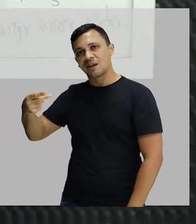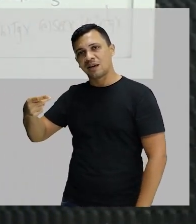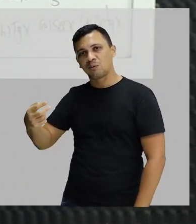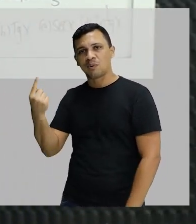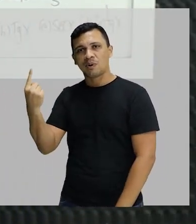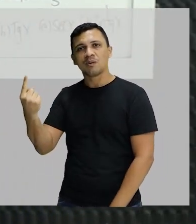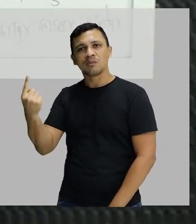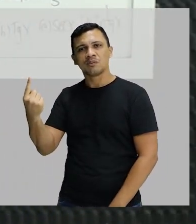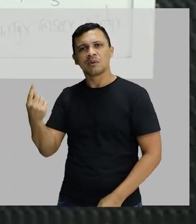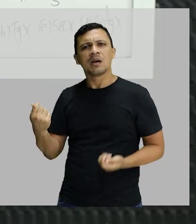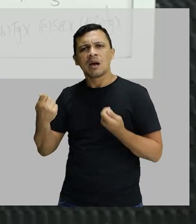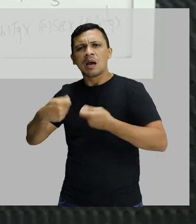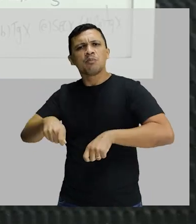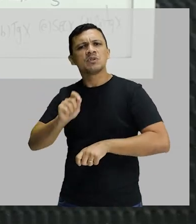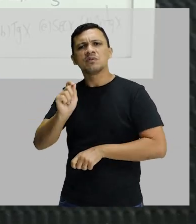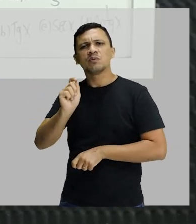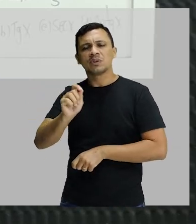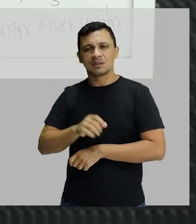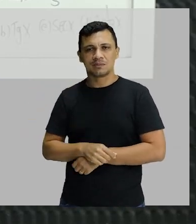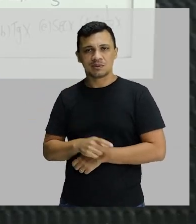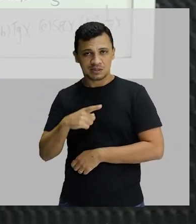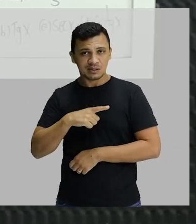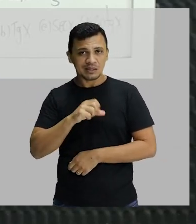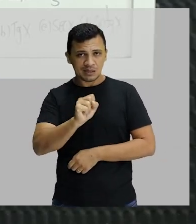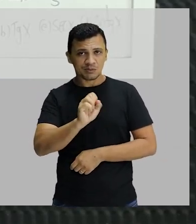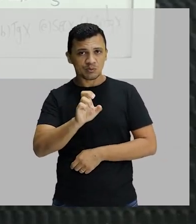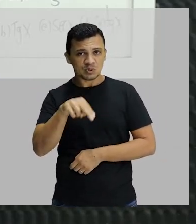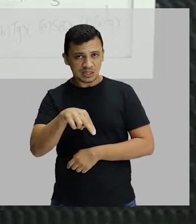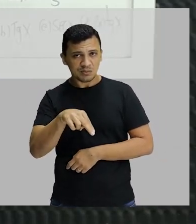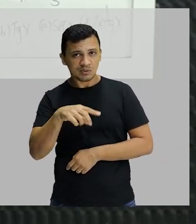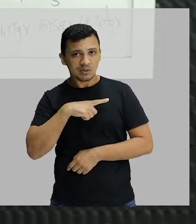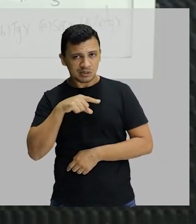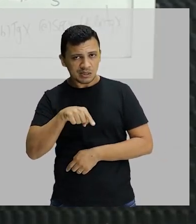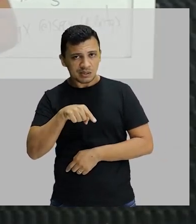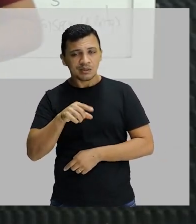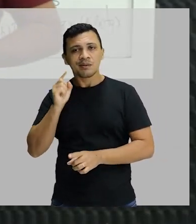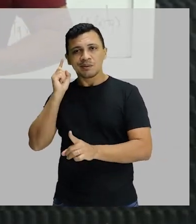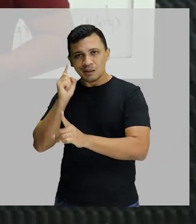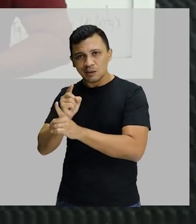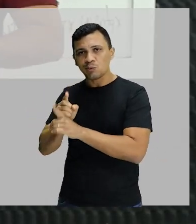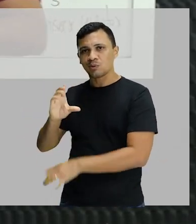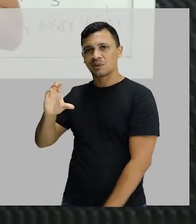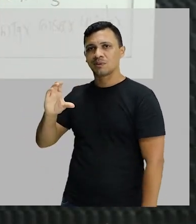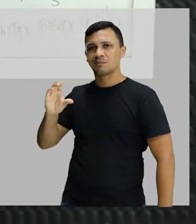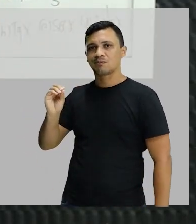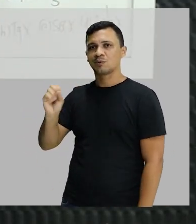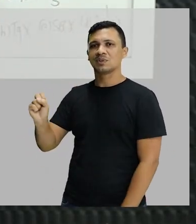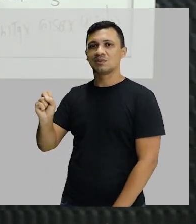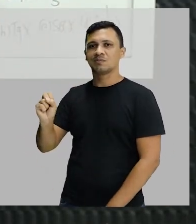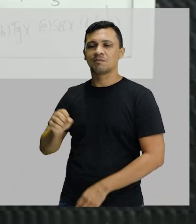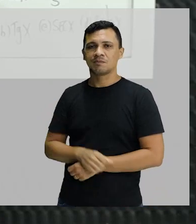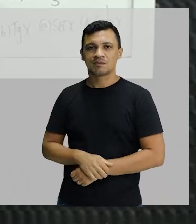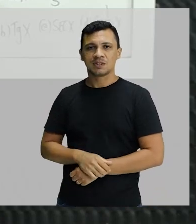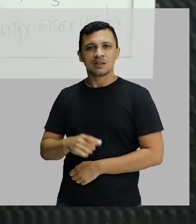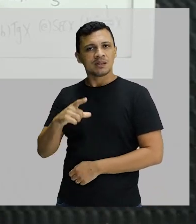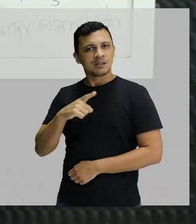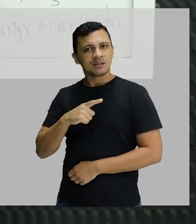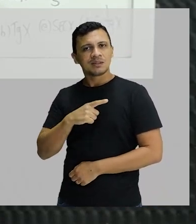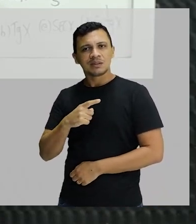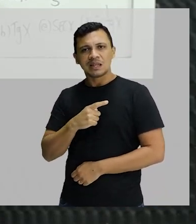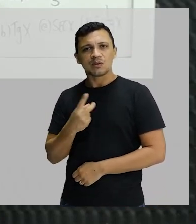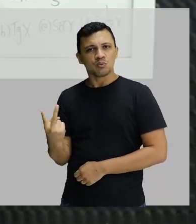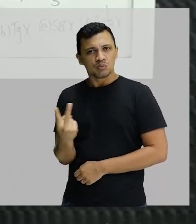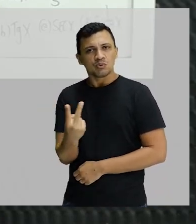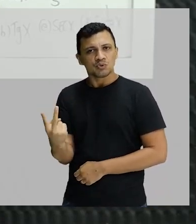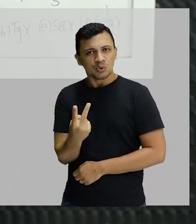galera, que se eu tiver, por exemplo, o seno do ângulo, eu consigo encontrar o cosseno. E tendo seno e cosseno, você vai encontrar